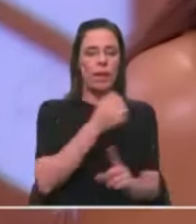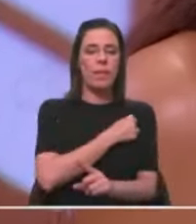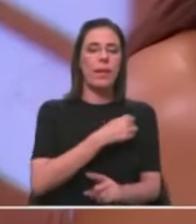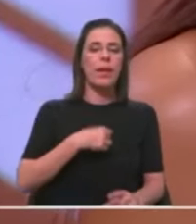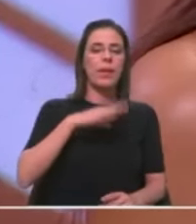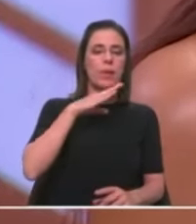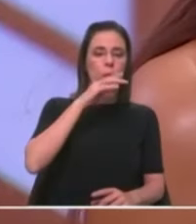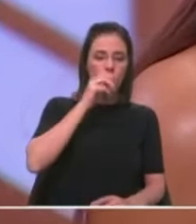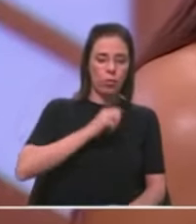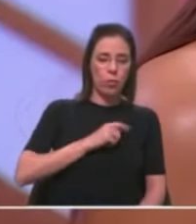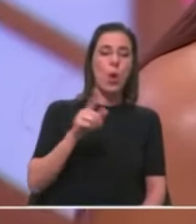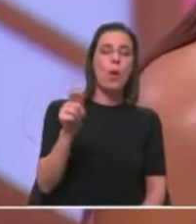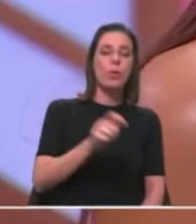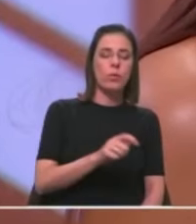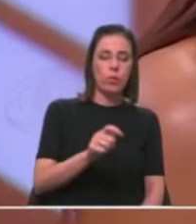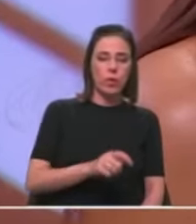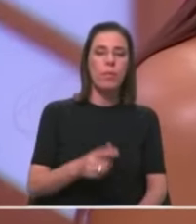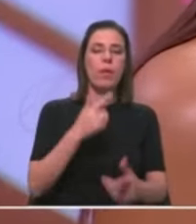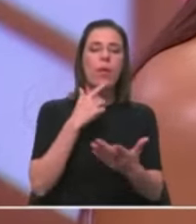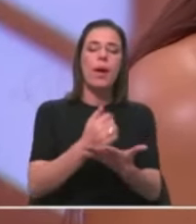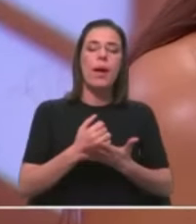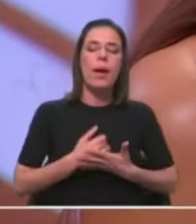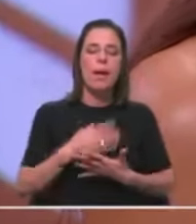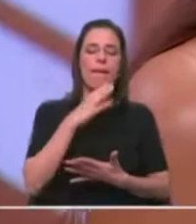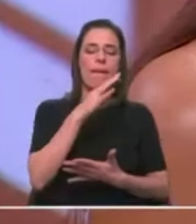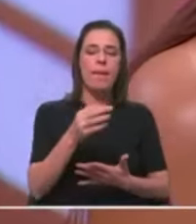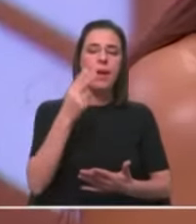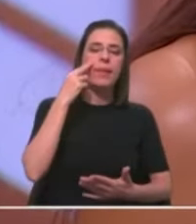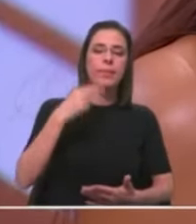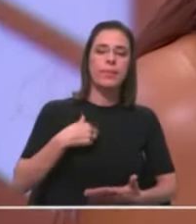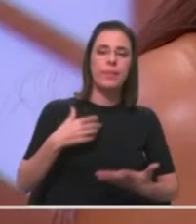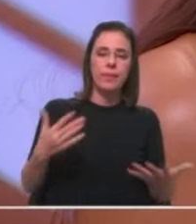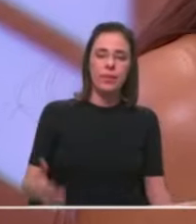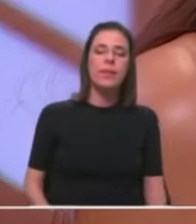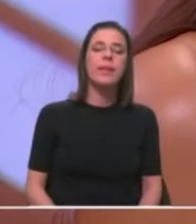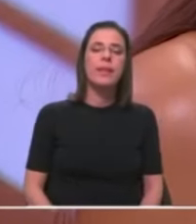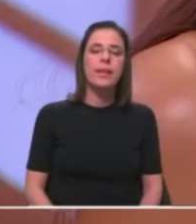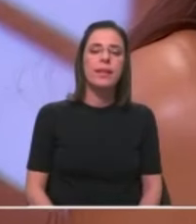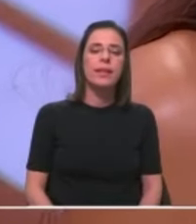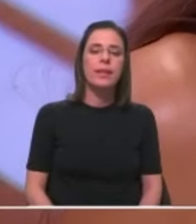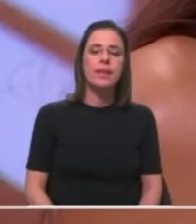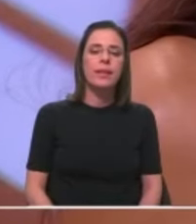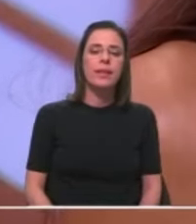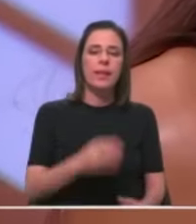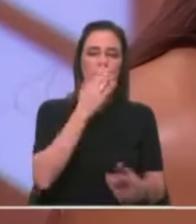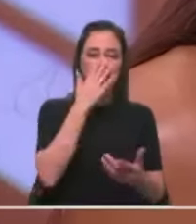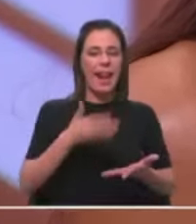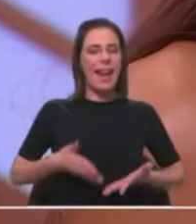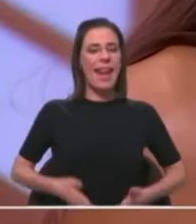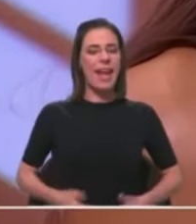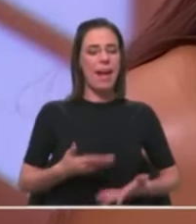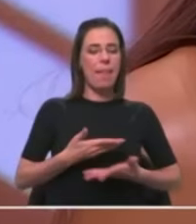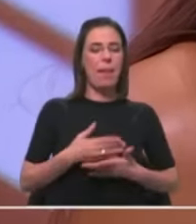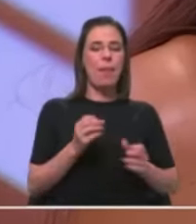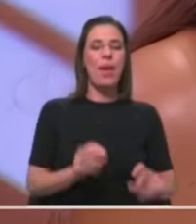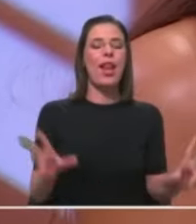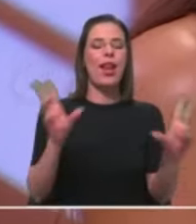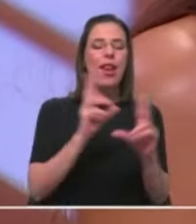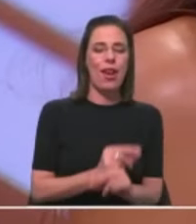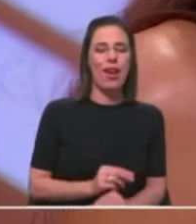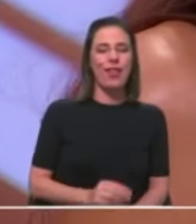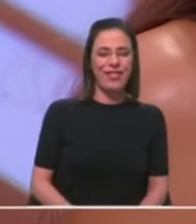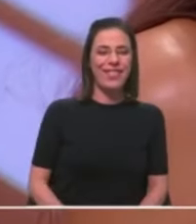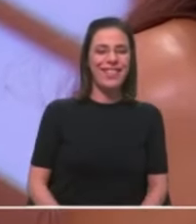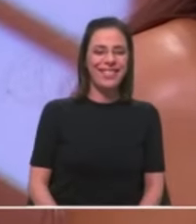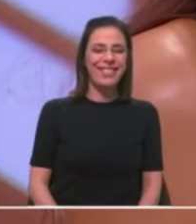pais durante uns meses e tive bastante apoio, a minha família a visitar-me. Quase como se nascesse uma bebé nova,